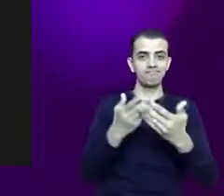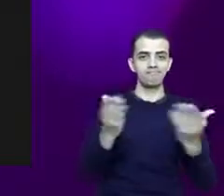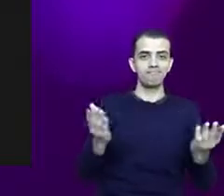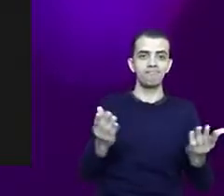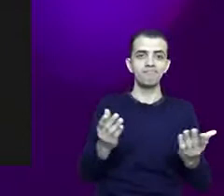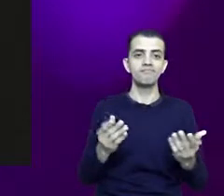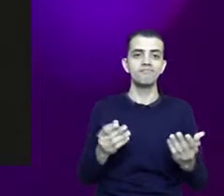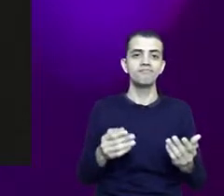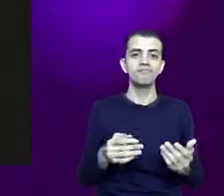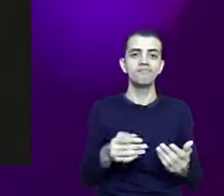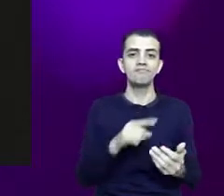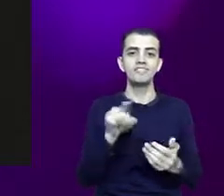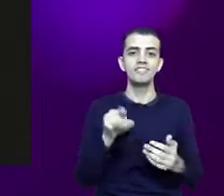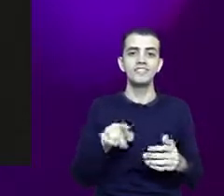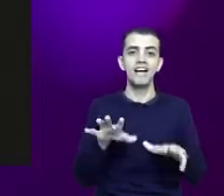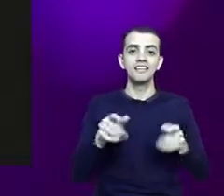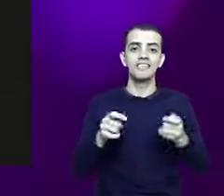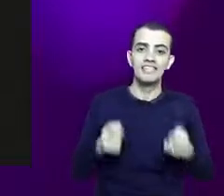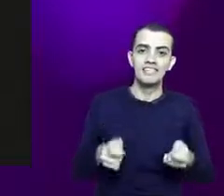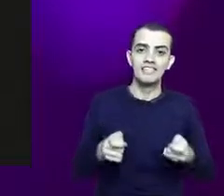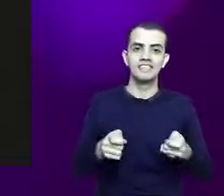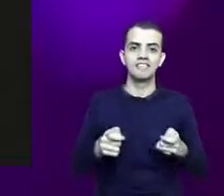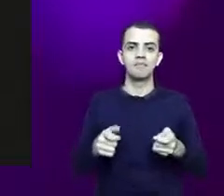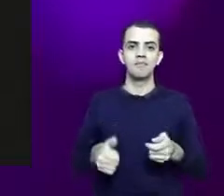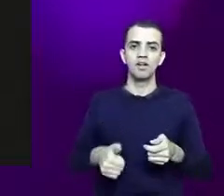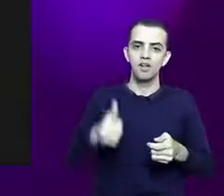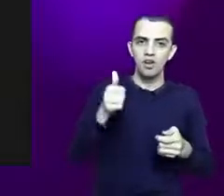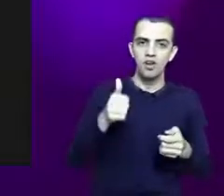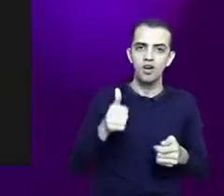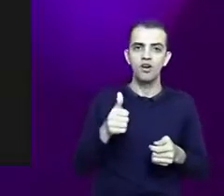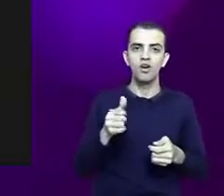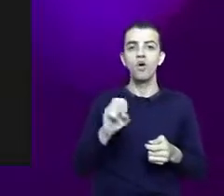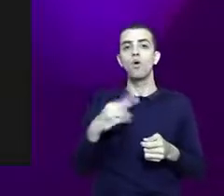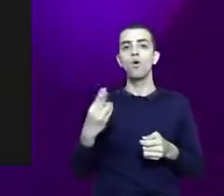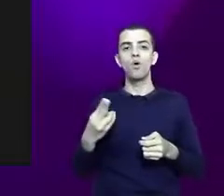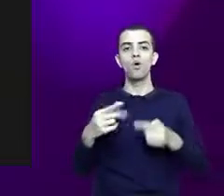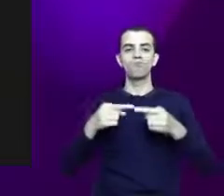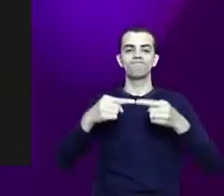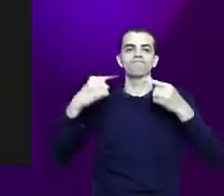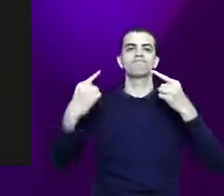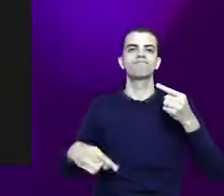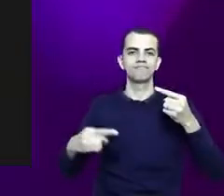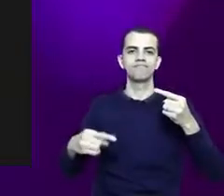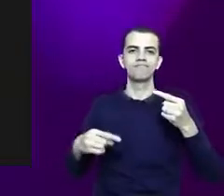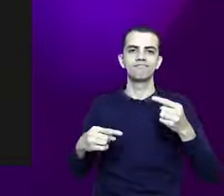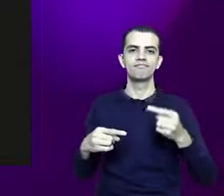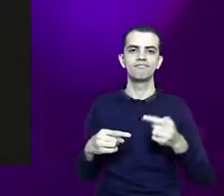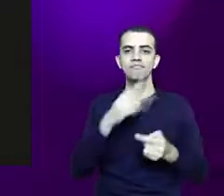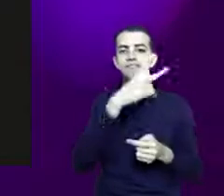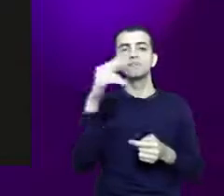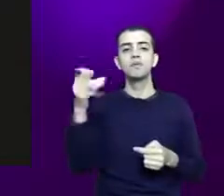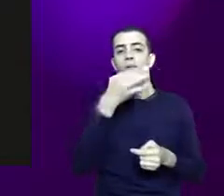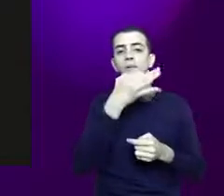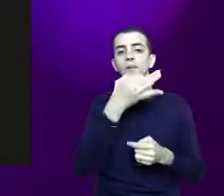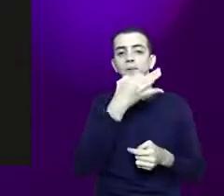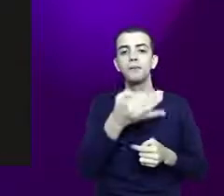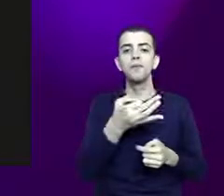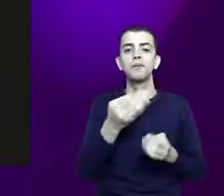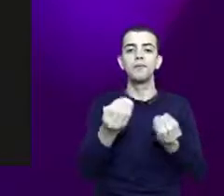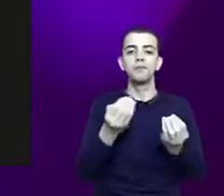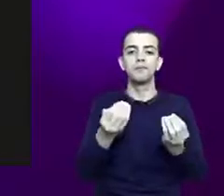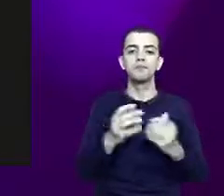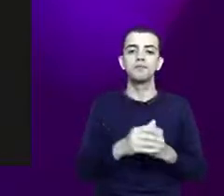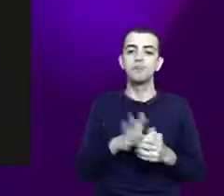Não sei se a estabilidade é melhor que a discrepância, eu vou pedir a opinião dos senhores, mas